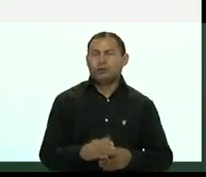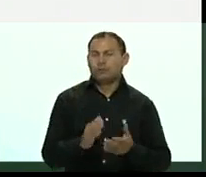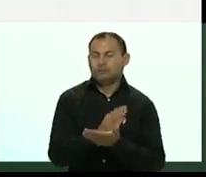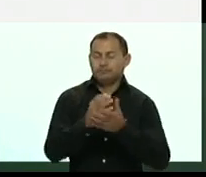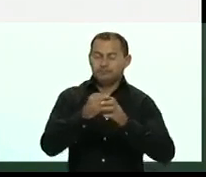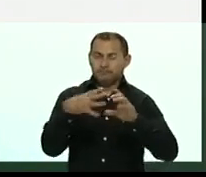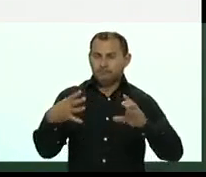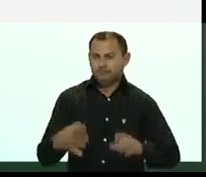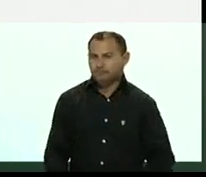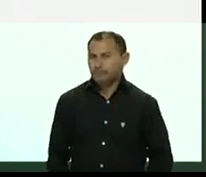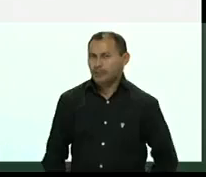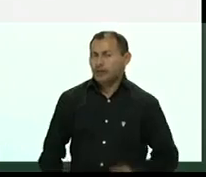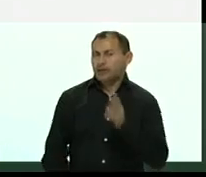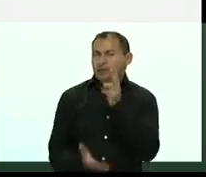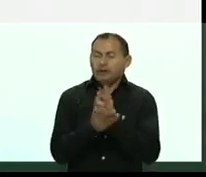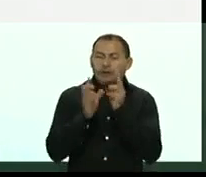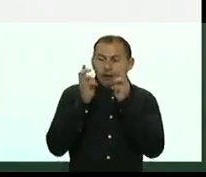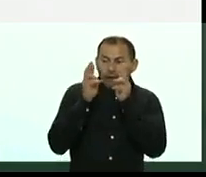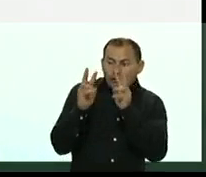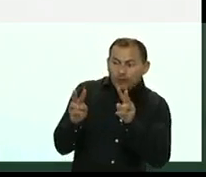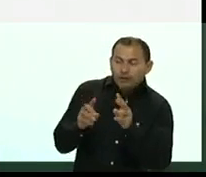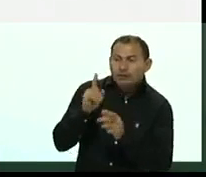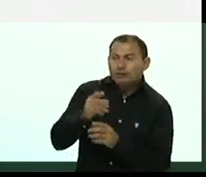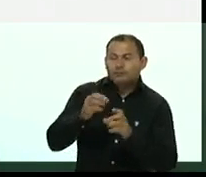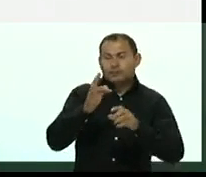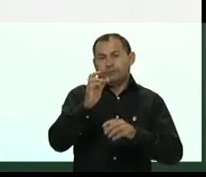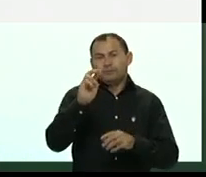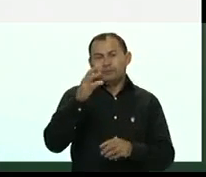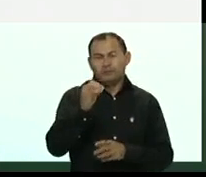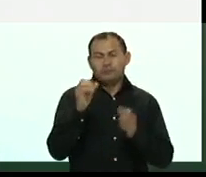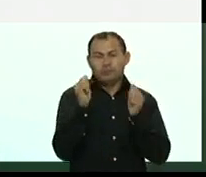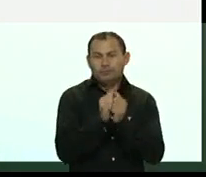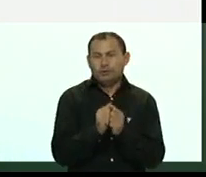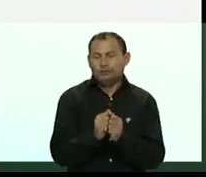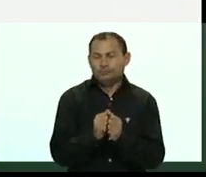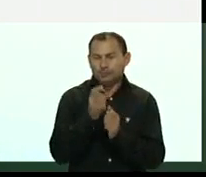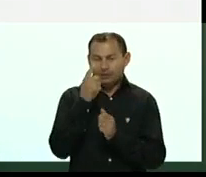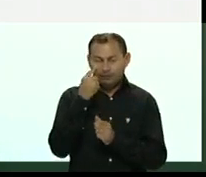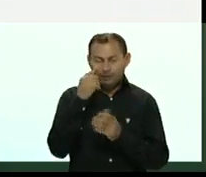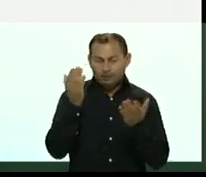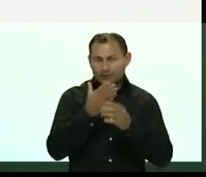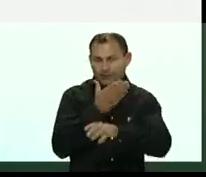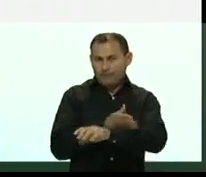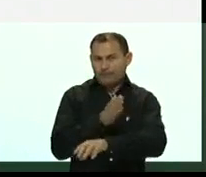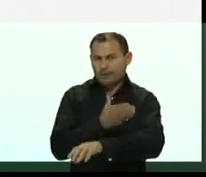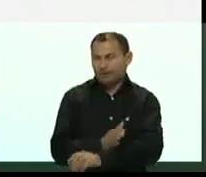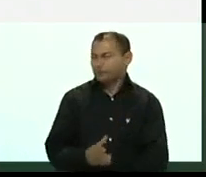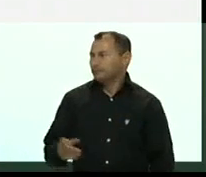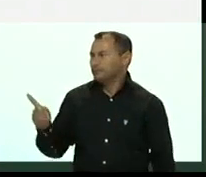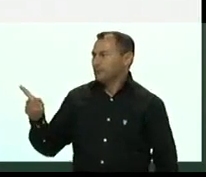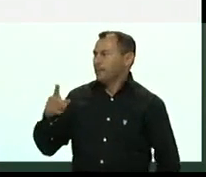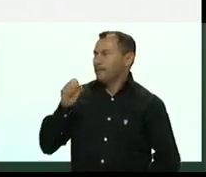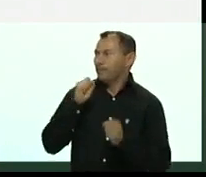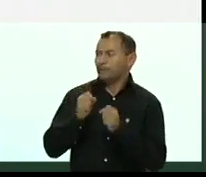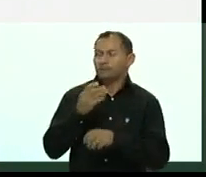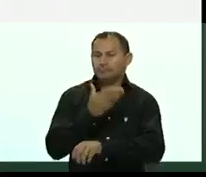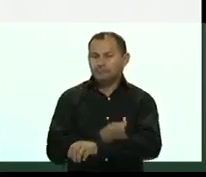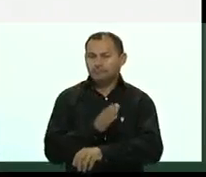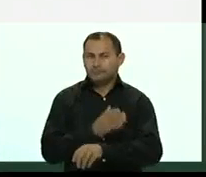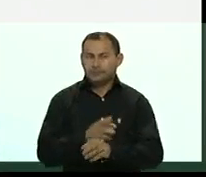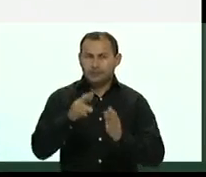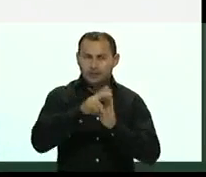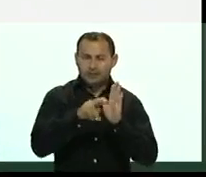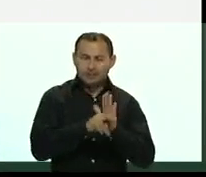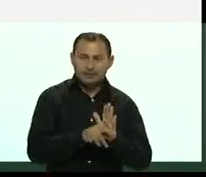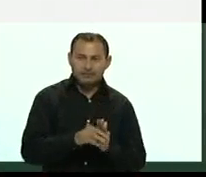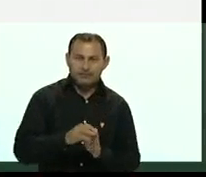importantes. Uma vez que eu identifico quem são as funções compostas, que a gente vai ver agora na prática, nós podemos aplicar, então, a regra